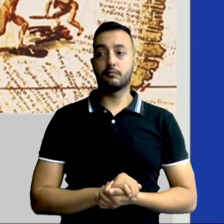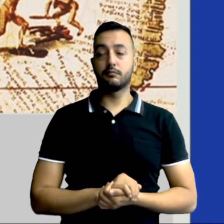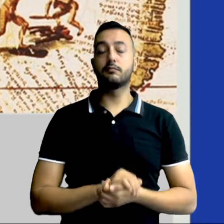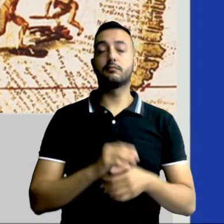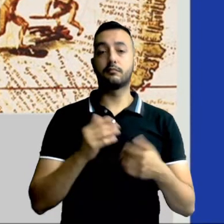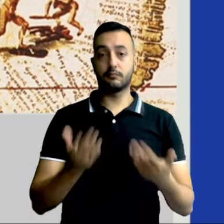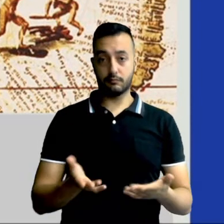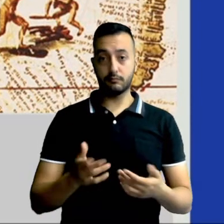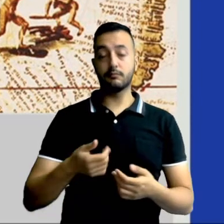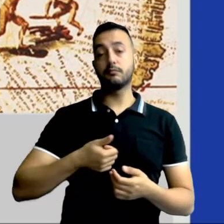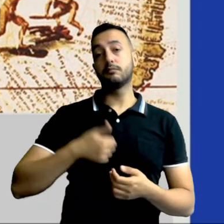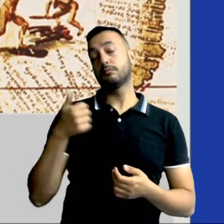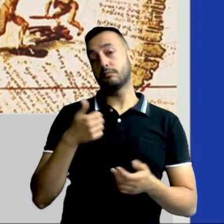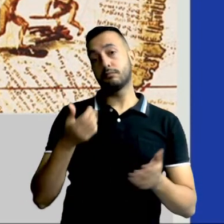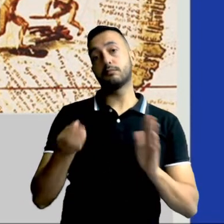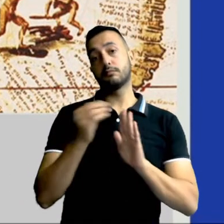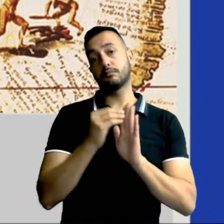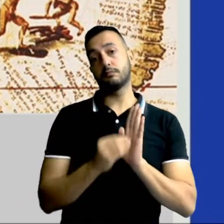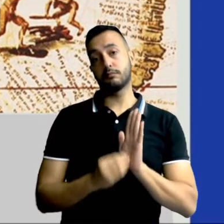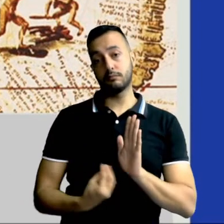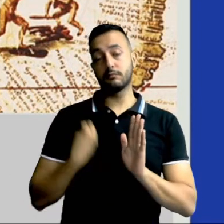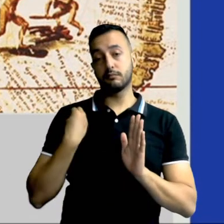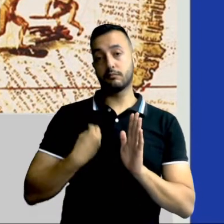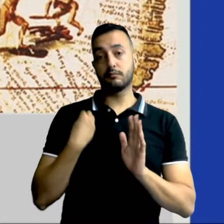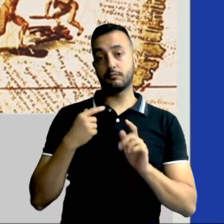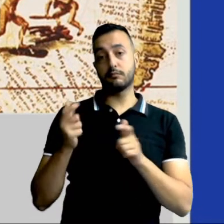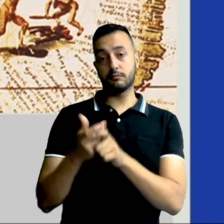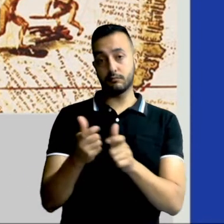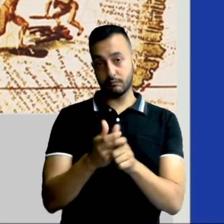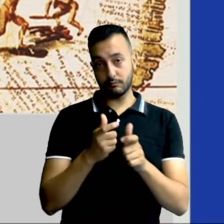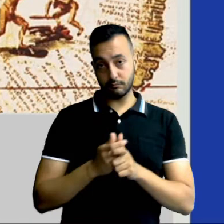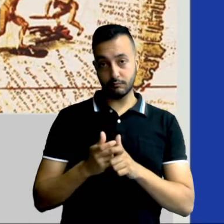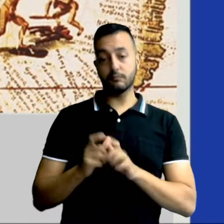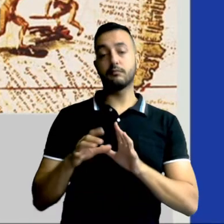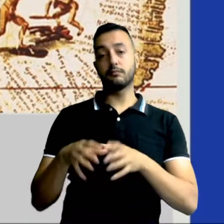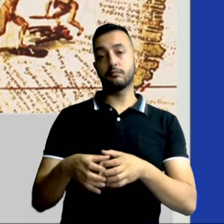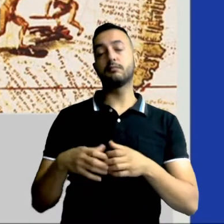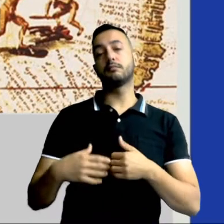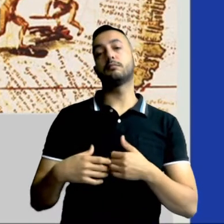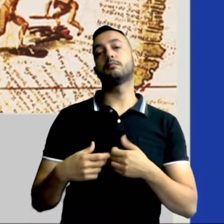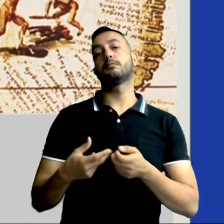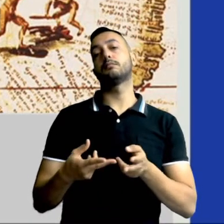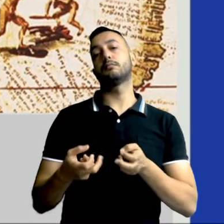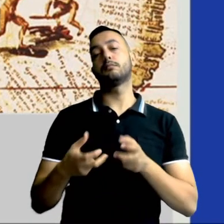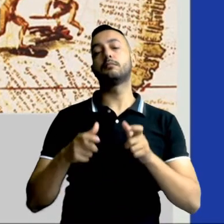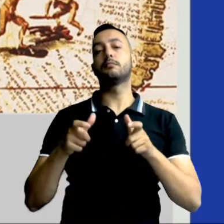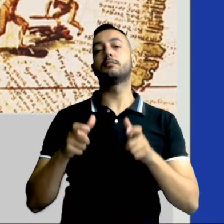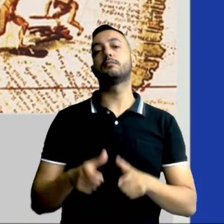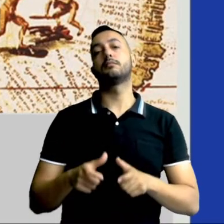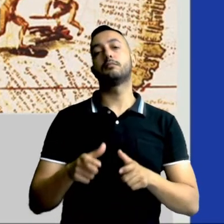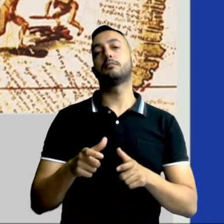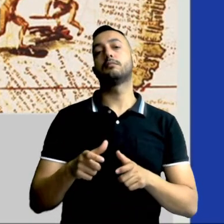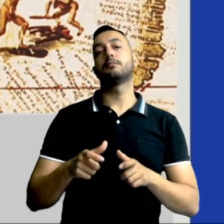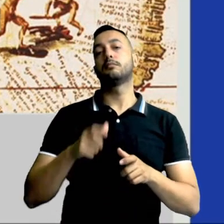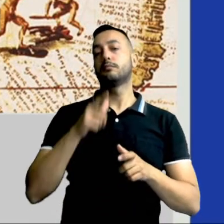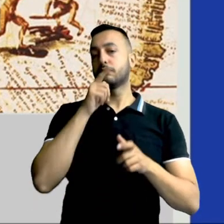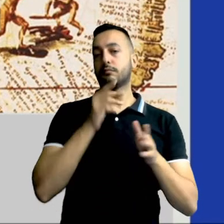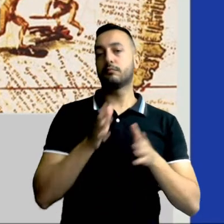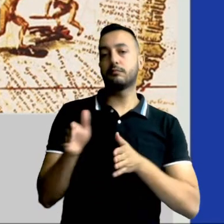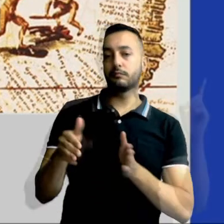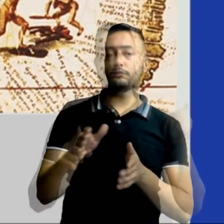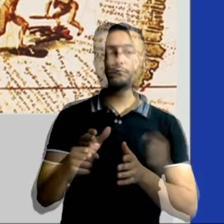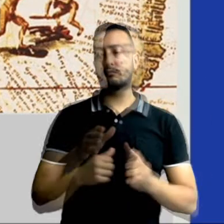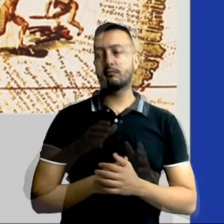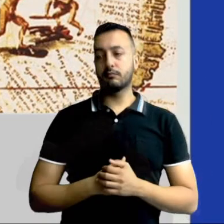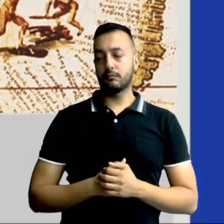bom então os primeiros registros de presença de pequenas comunidades de colonizadores foi no Vale do Rio e tapacurá